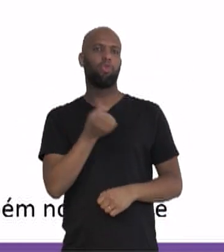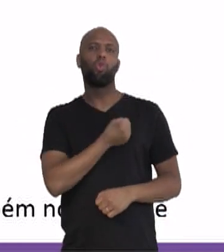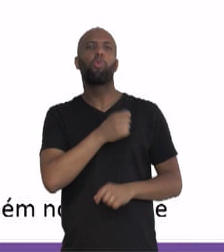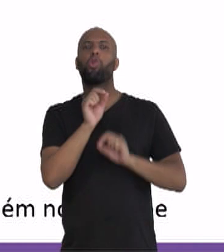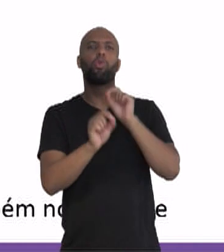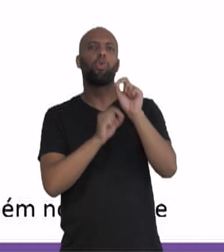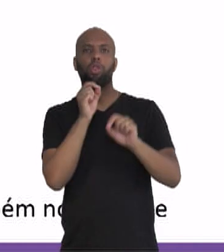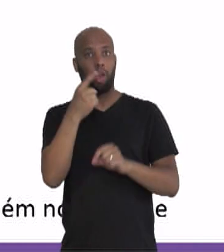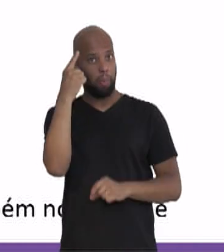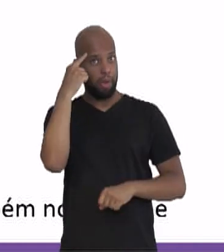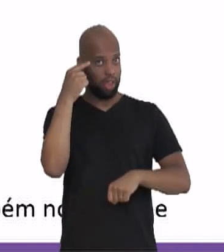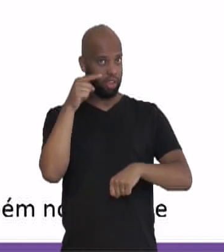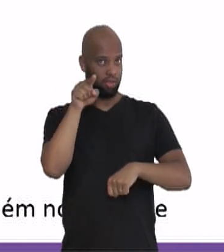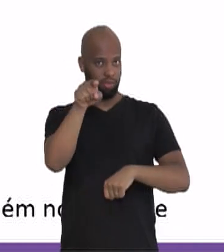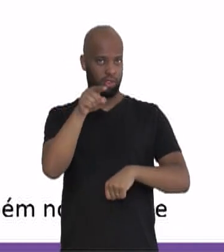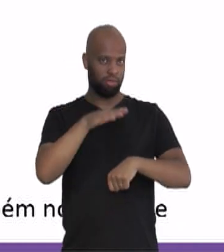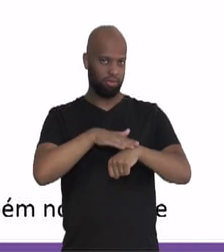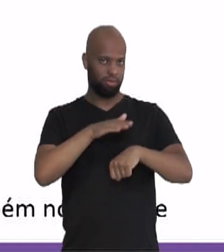resposta.